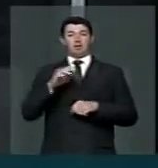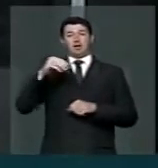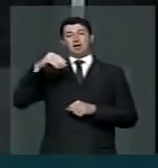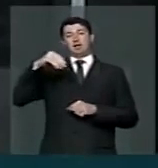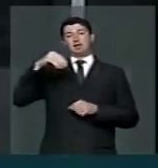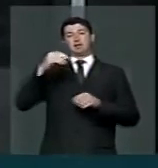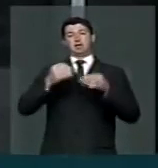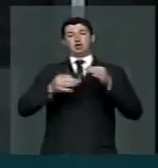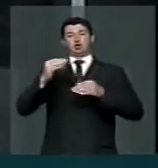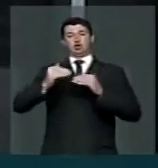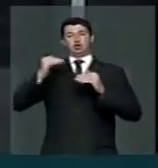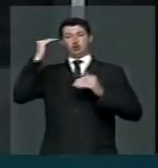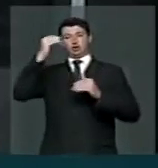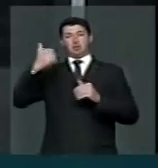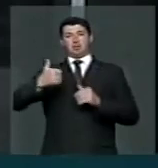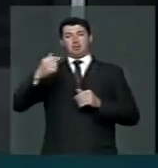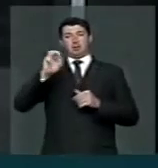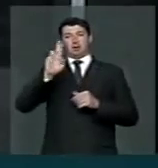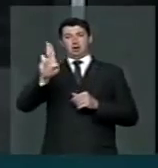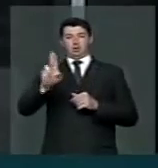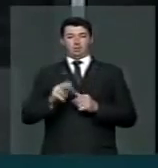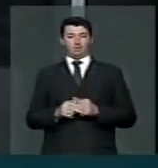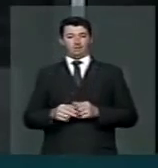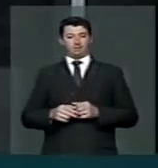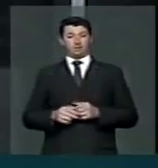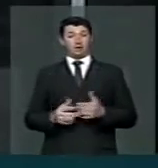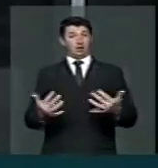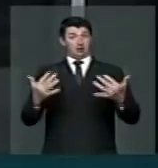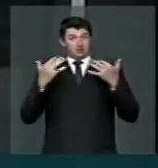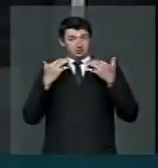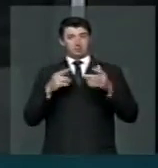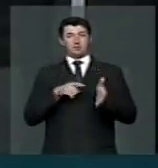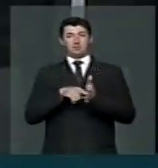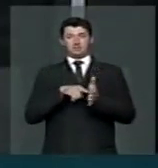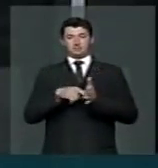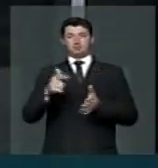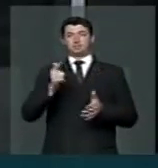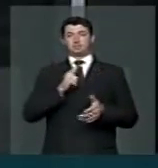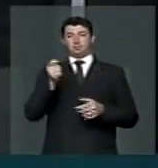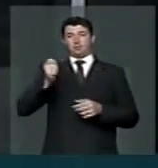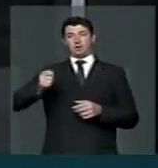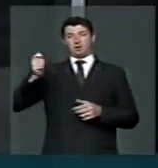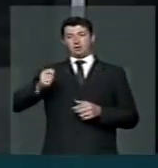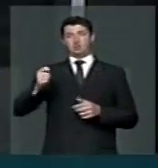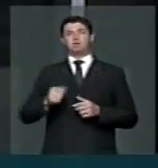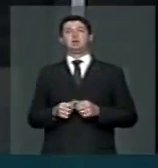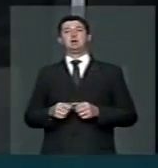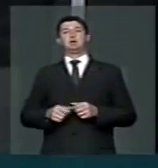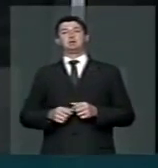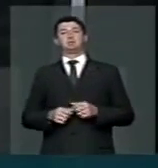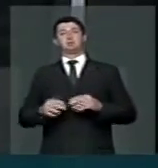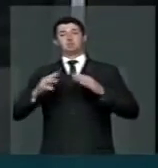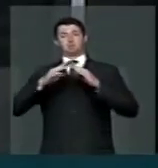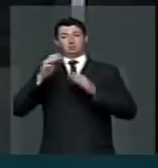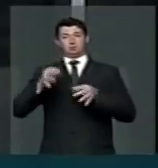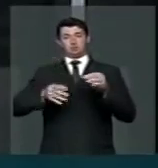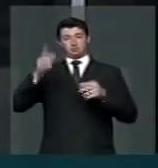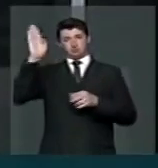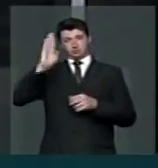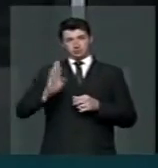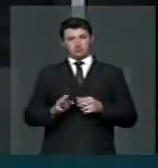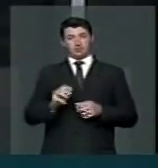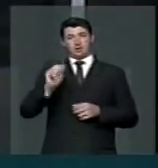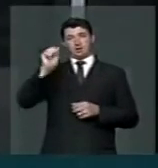magistratura de primeiro grau. Chama atenção para uma pesquisa feita pela Associação dos Magistrados